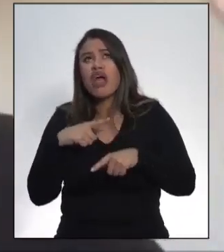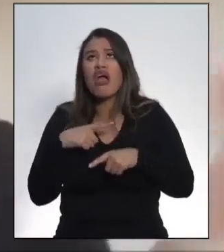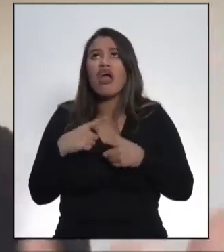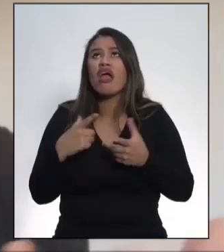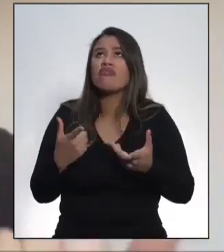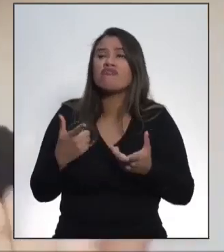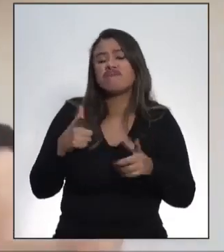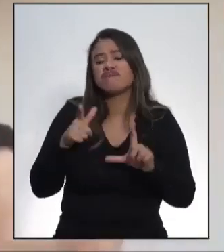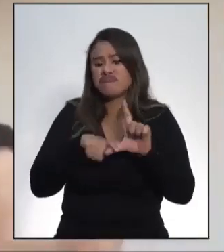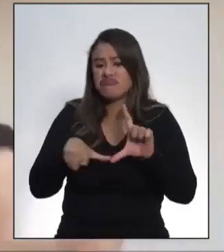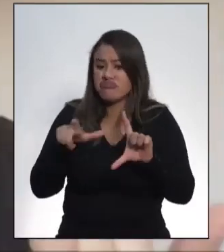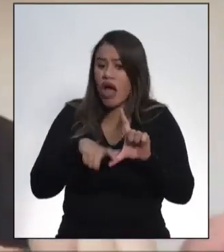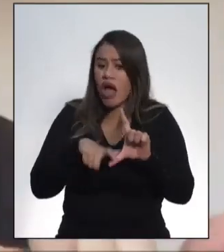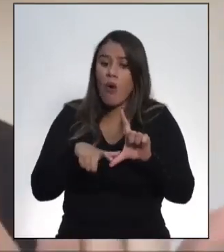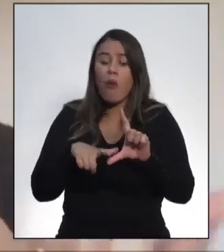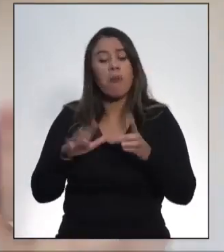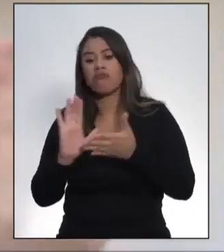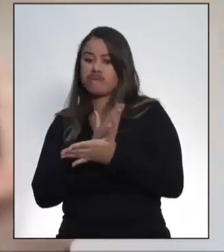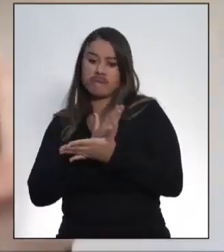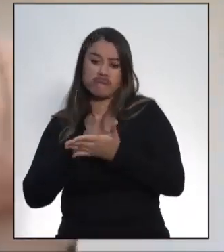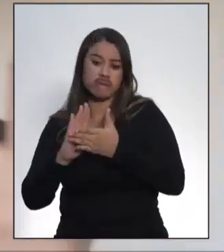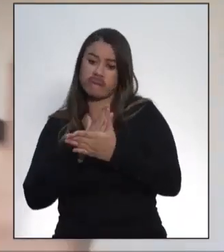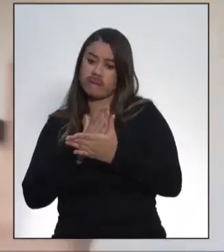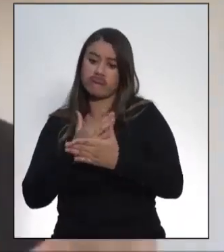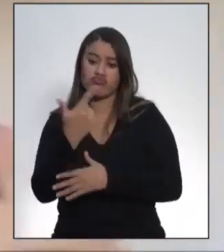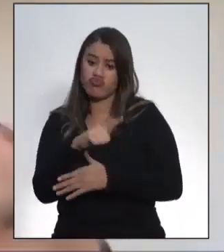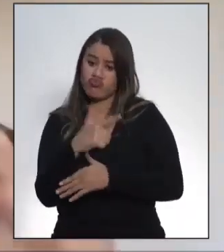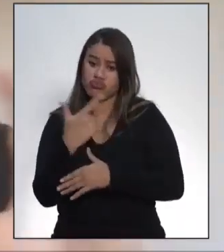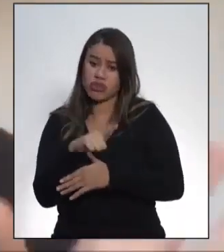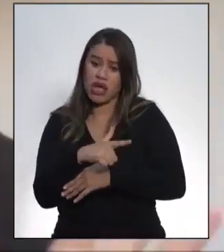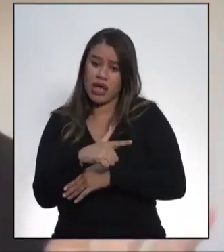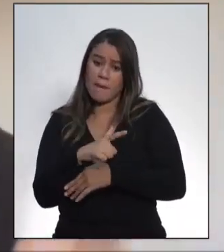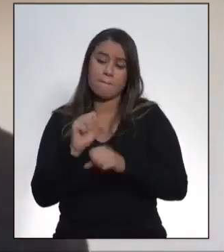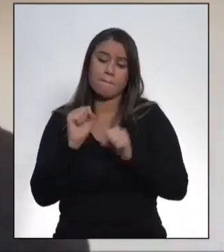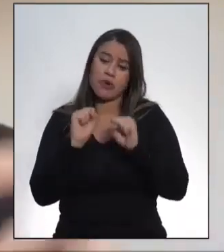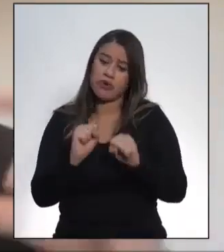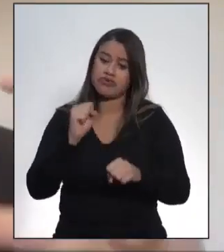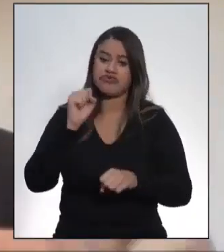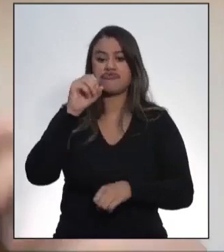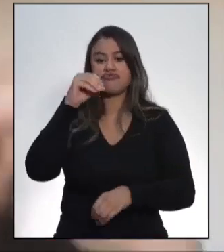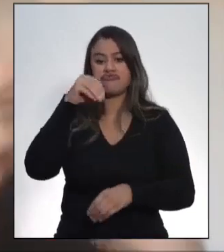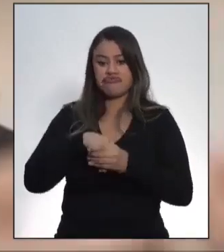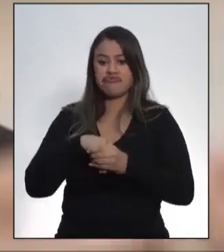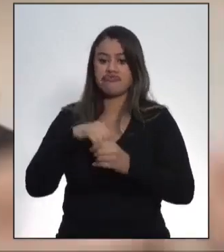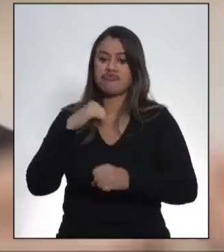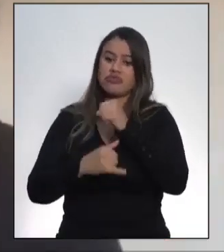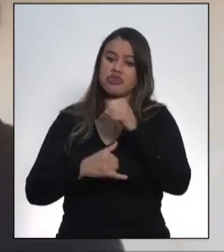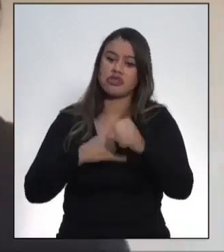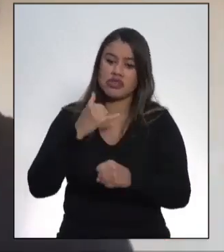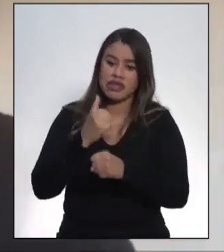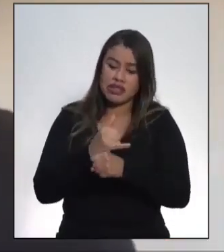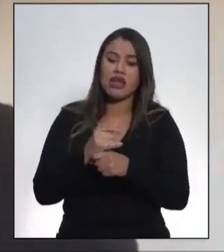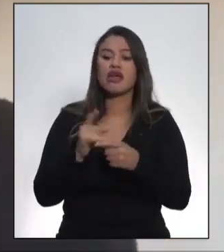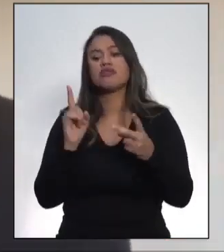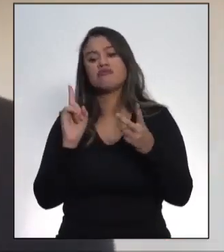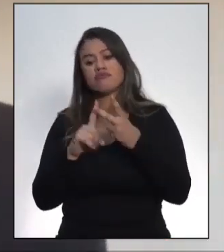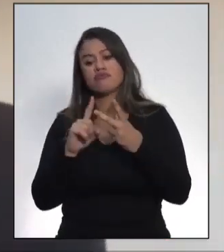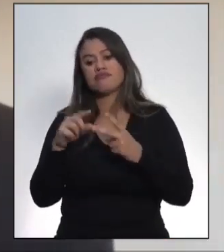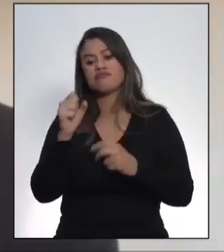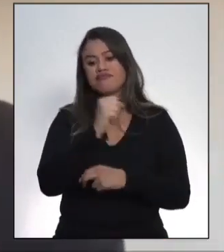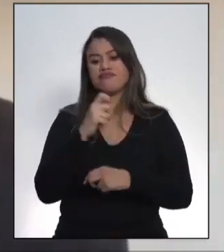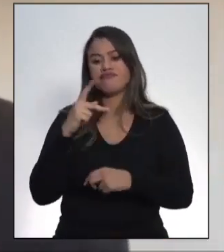digital. Vai estar na internet, vai ter um aplicativo. Perfeito. Você vai ter que construir essa tecnologia.